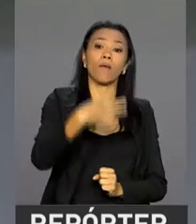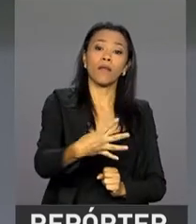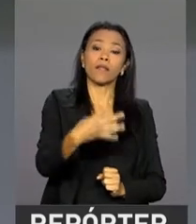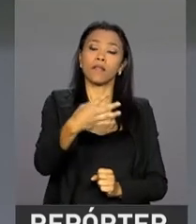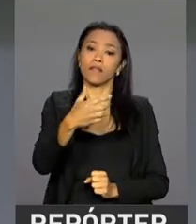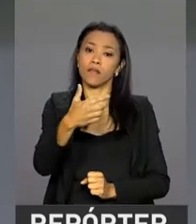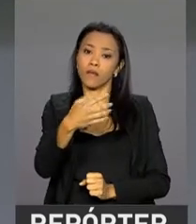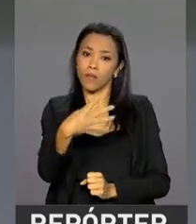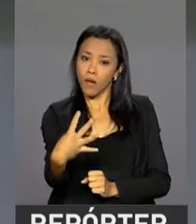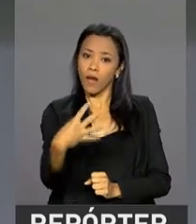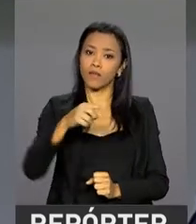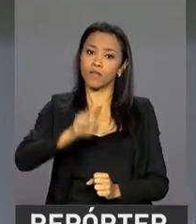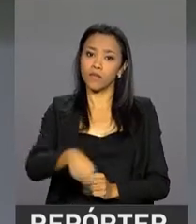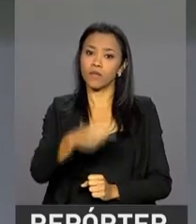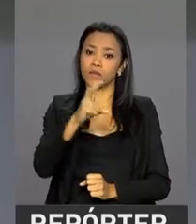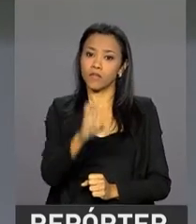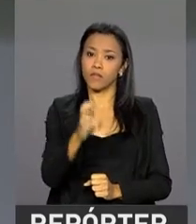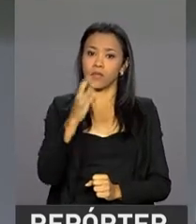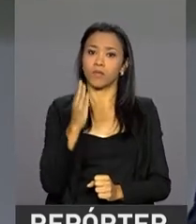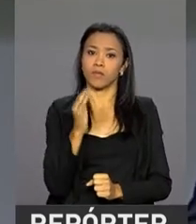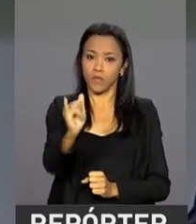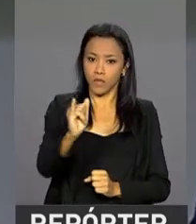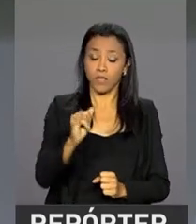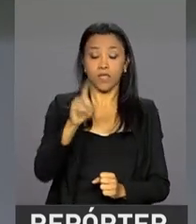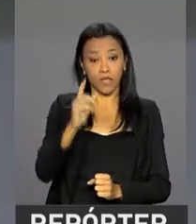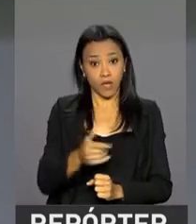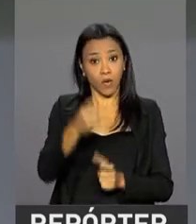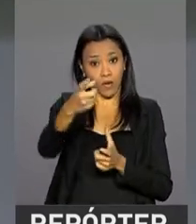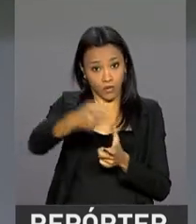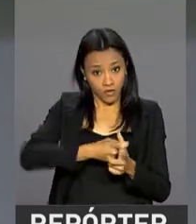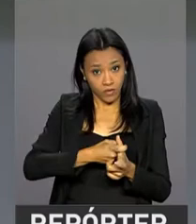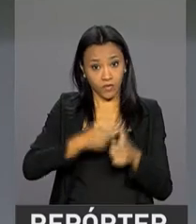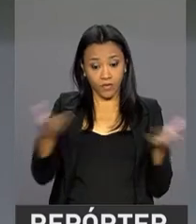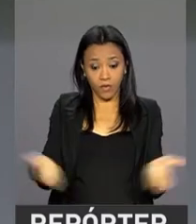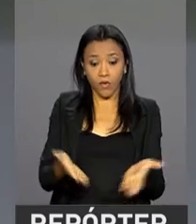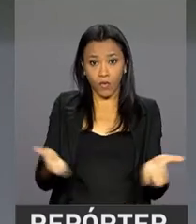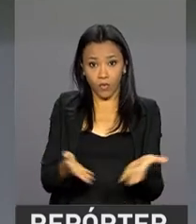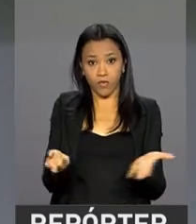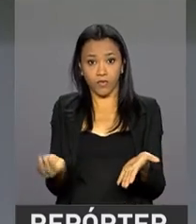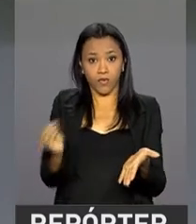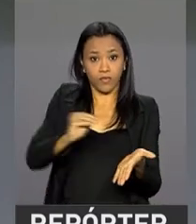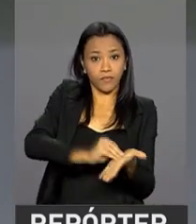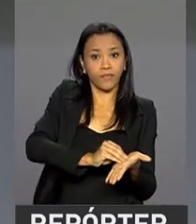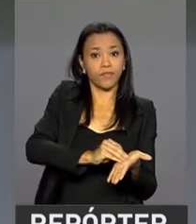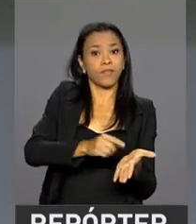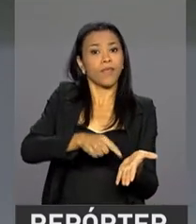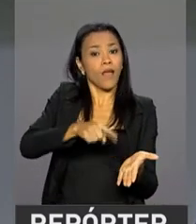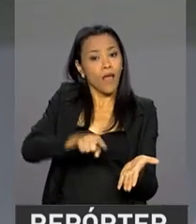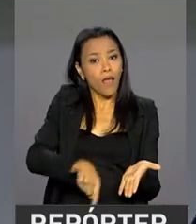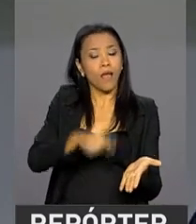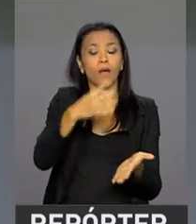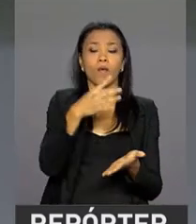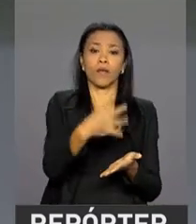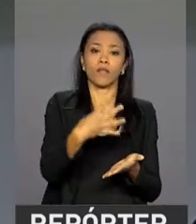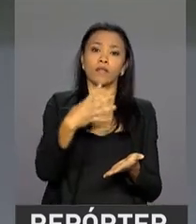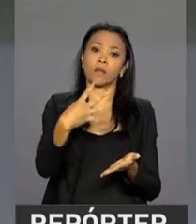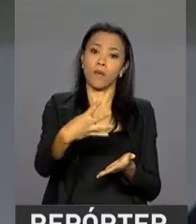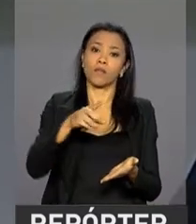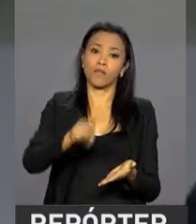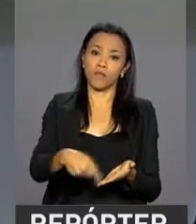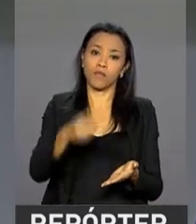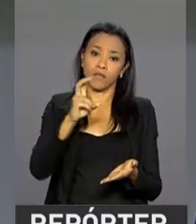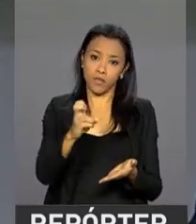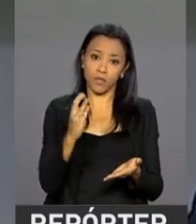44,5 bilhões. Isso quer dizer o quê? Que o déficit projetado hoje é 44,5